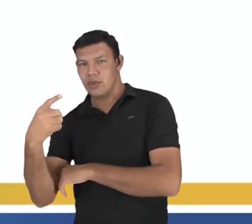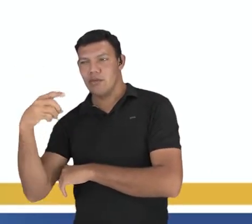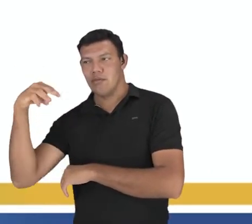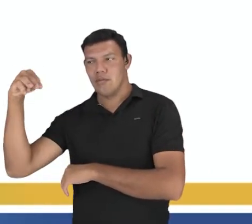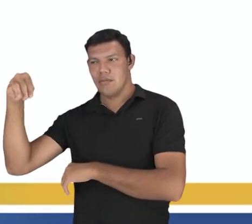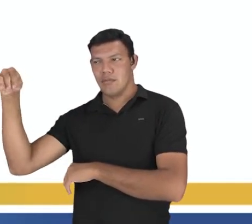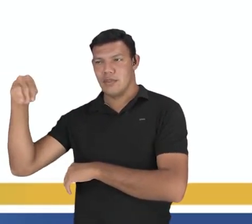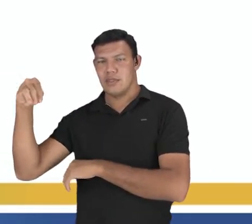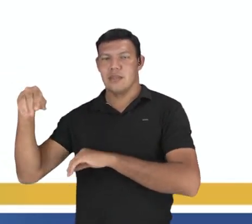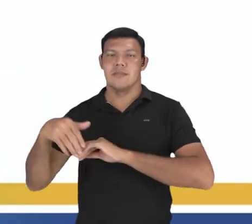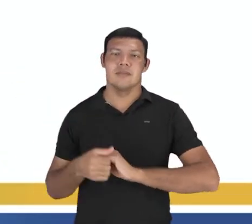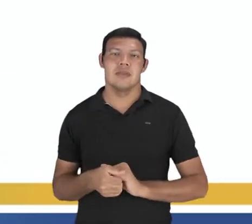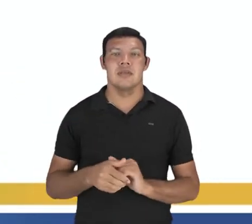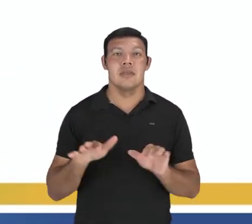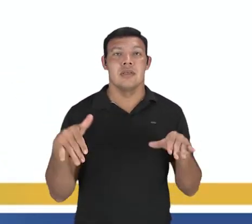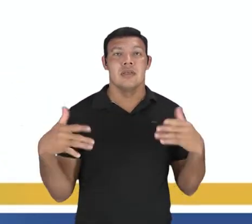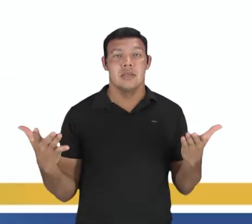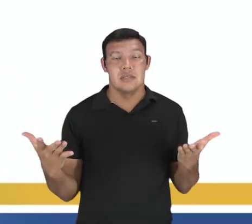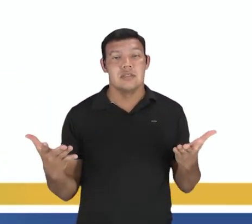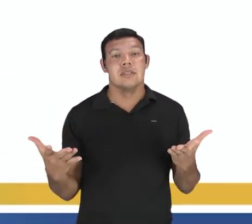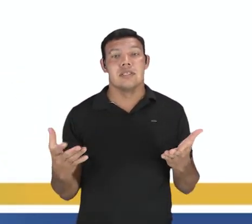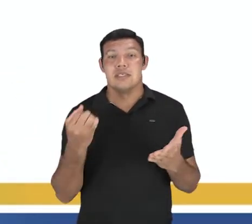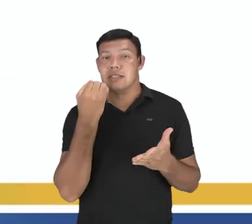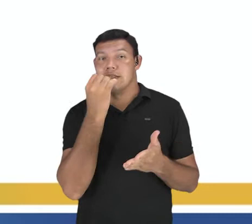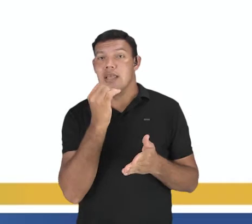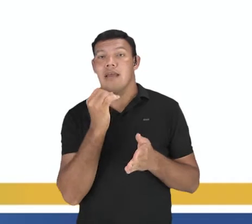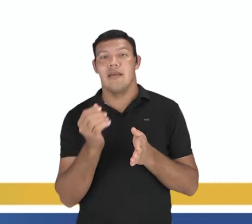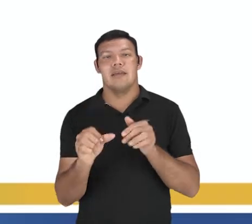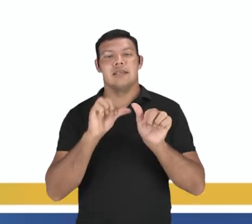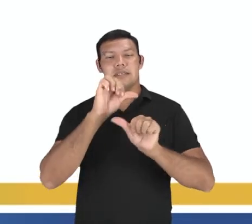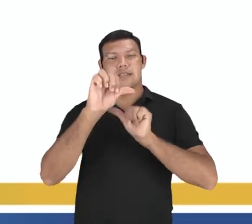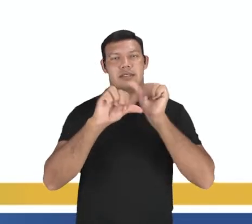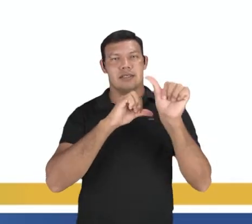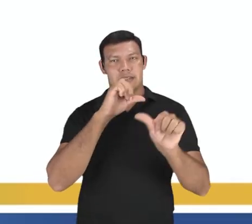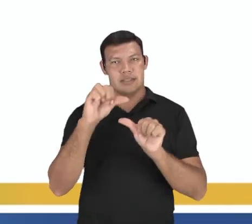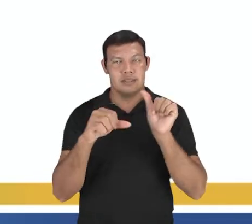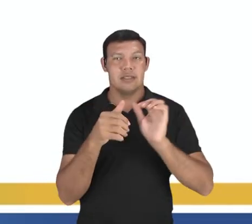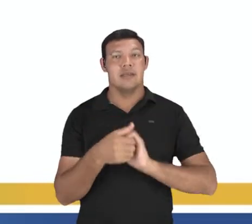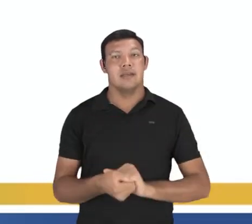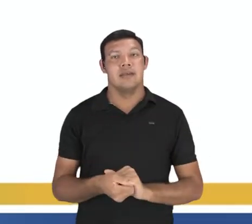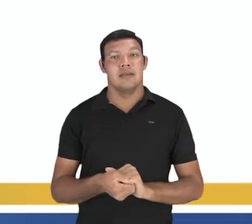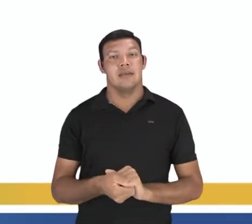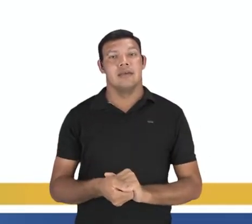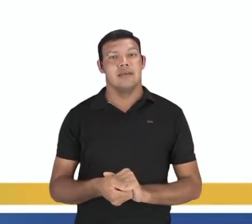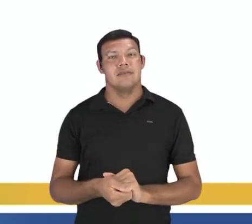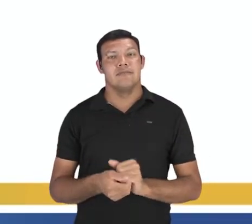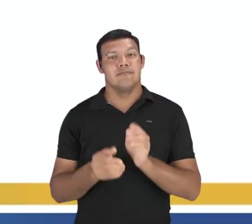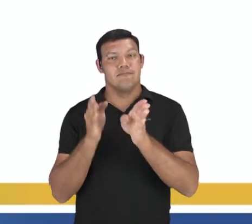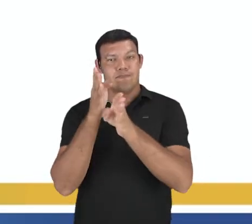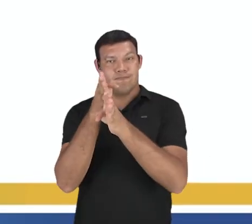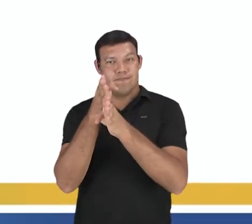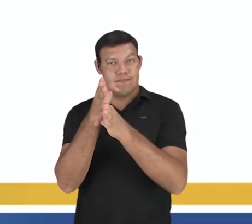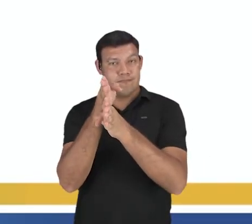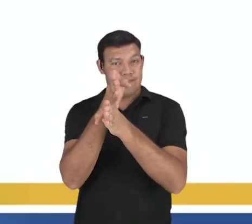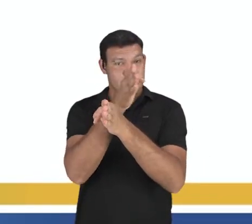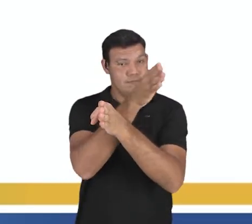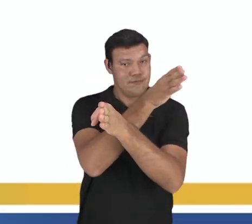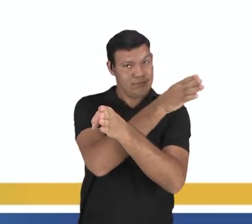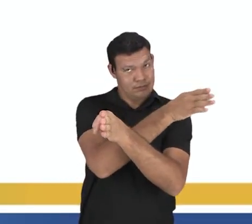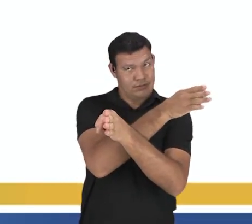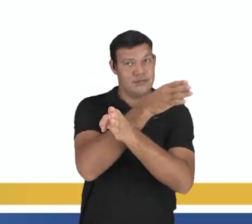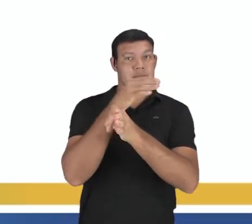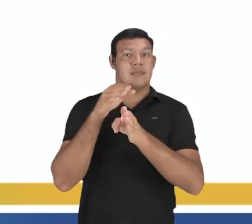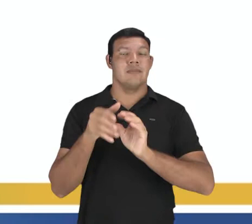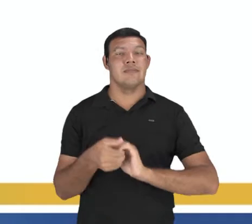e por outro lado se eu quiser transformar esse meu metro nas unidades de medidas que estão à